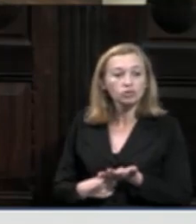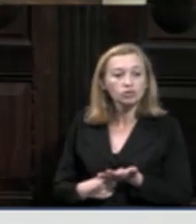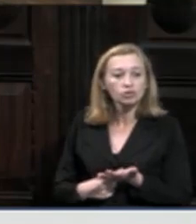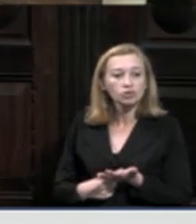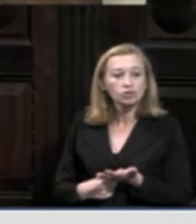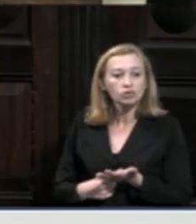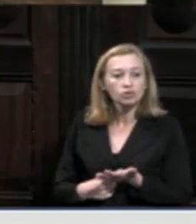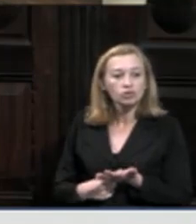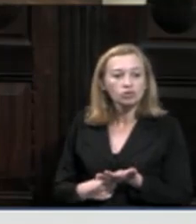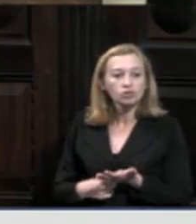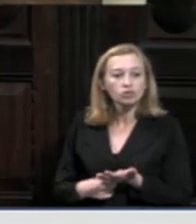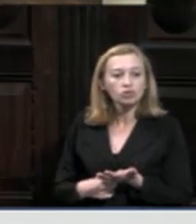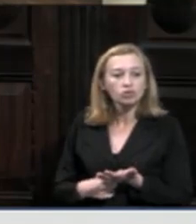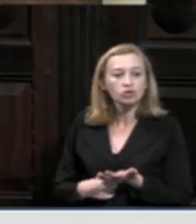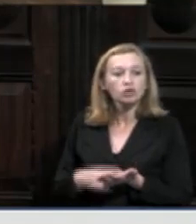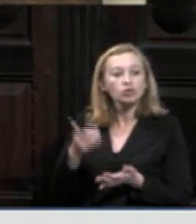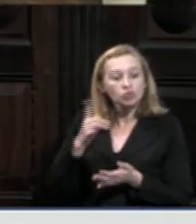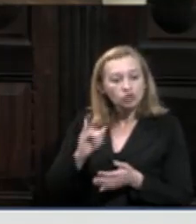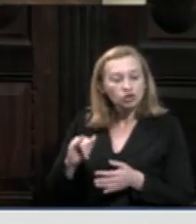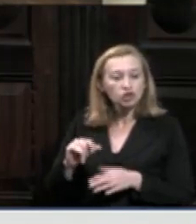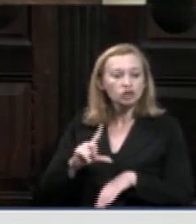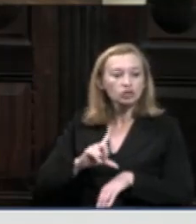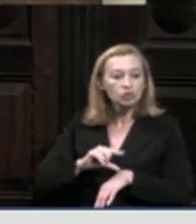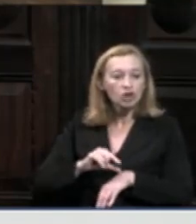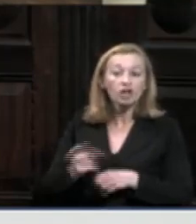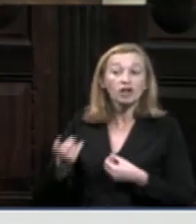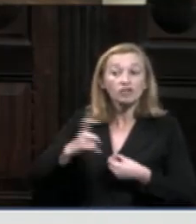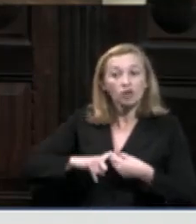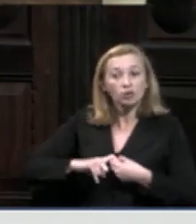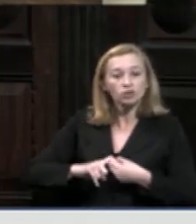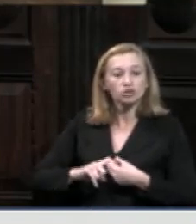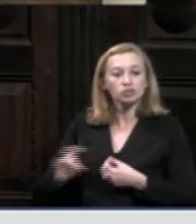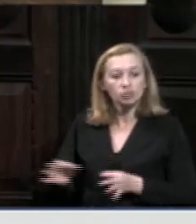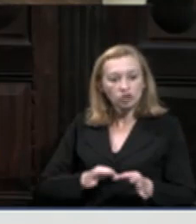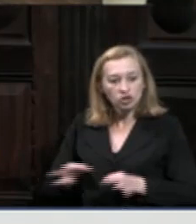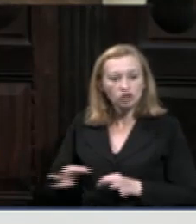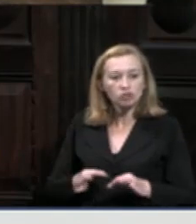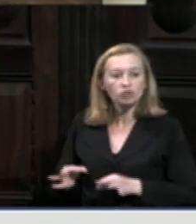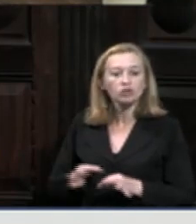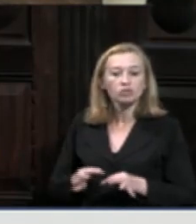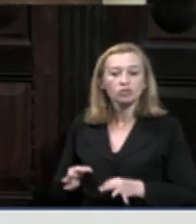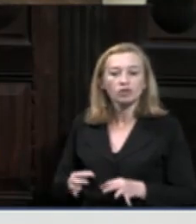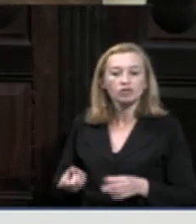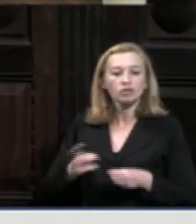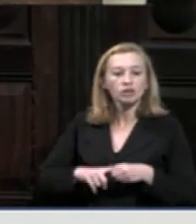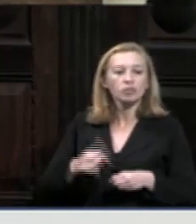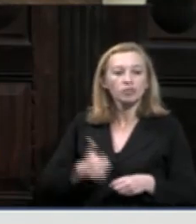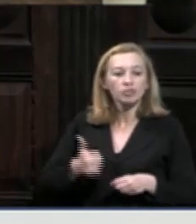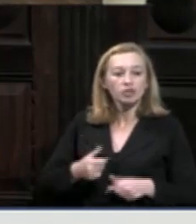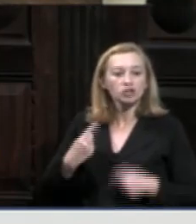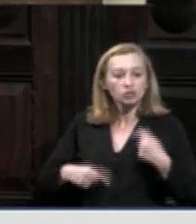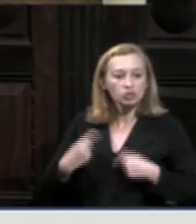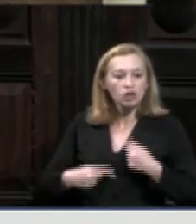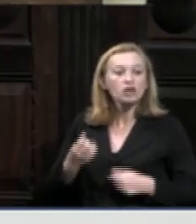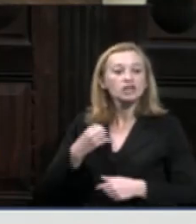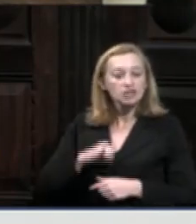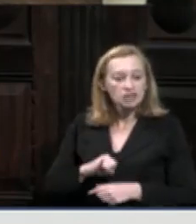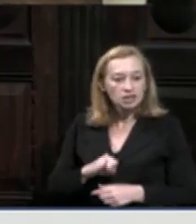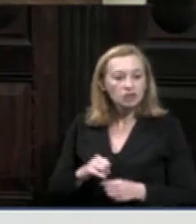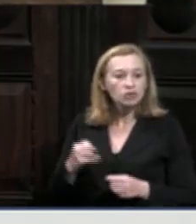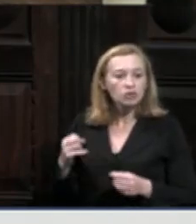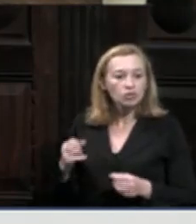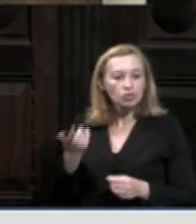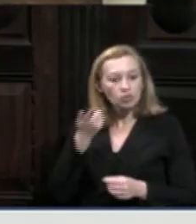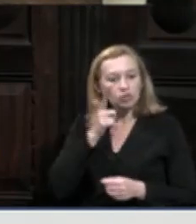audiências públicas e sobre o retorno do projeto para ser votado em primeira discussão. Se a gente conseguir realizar essa